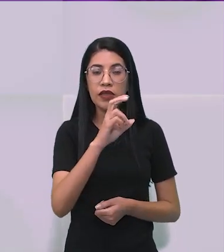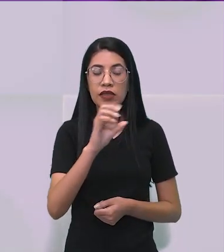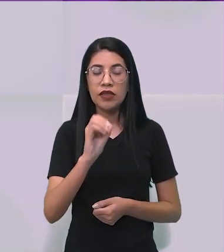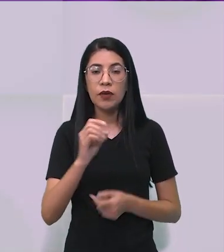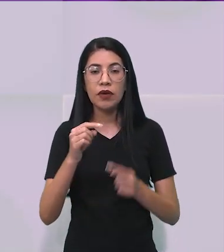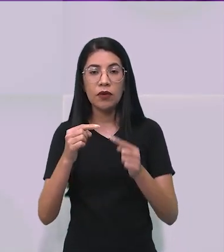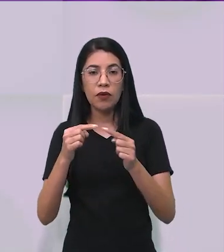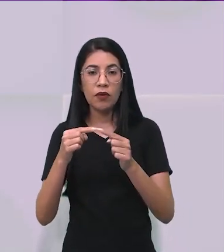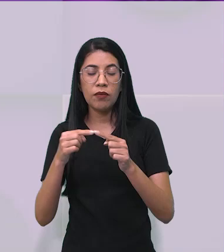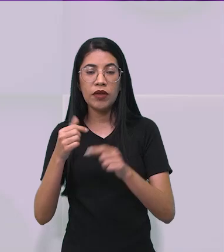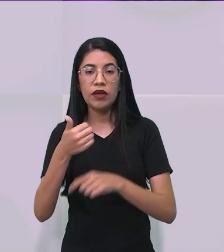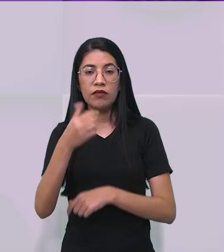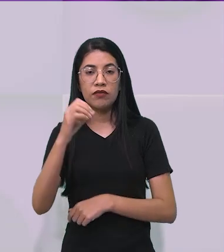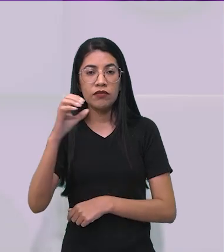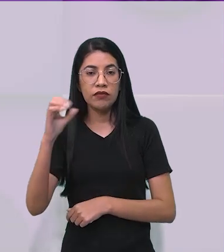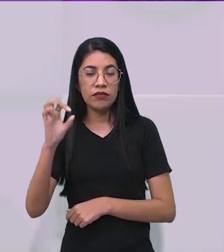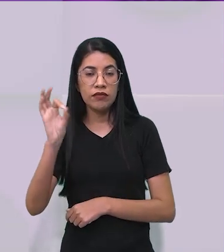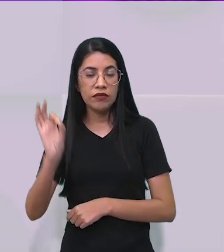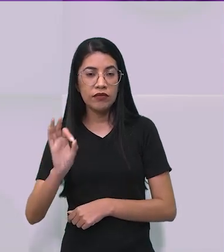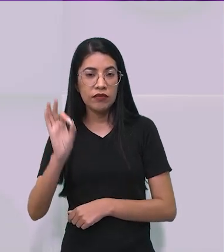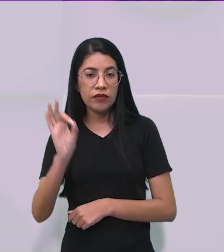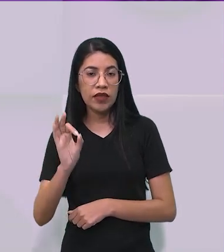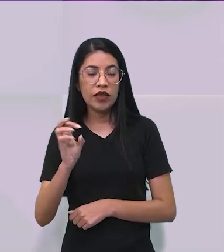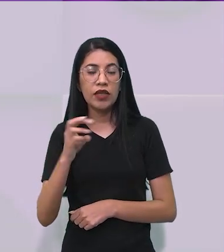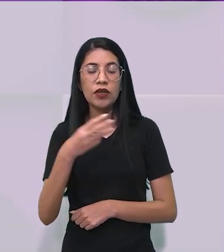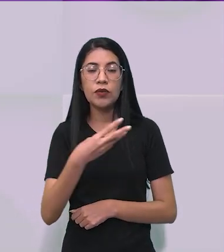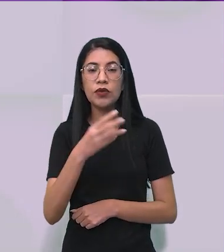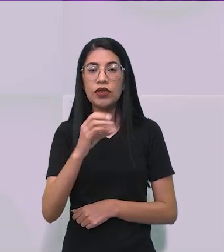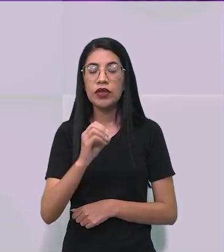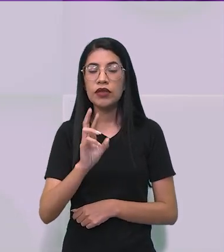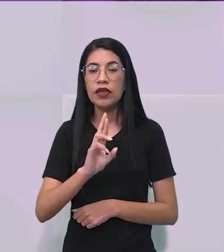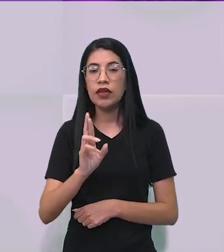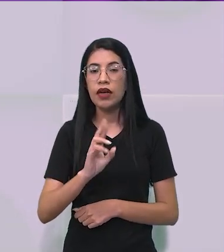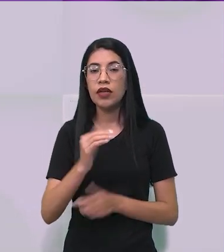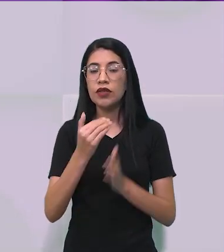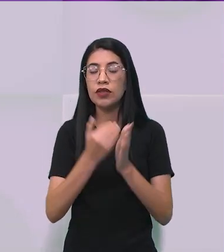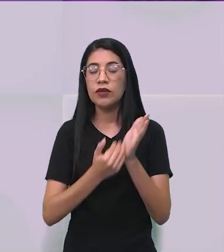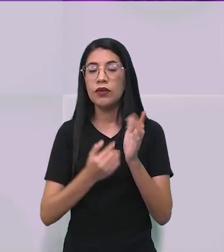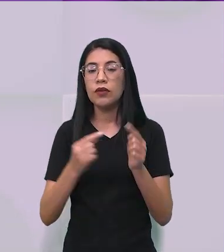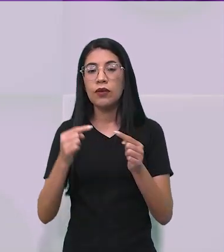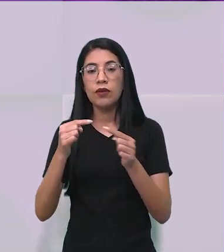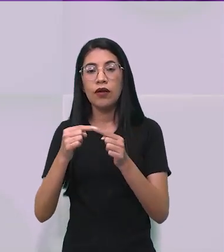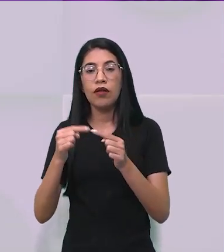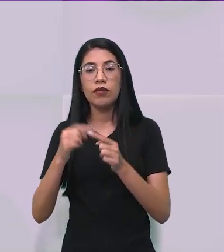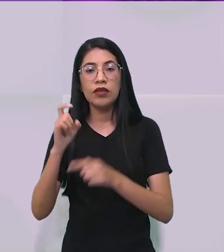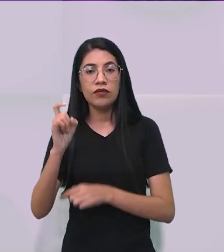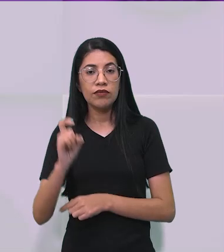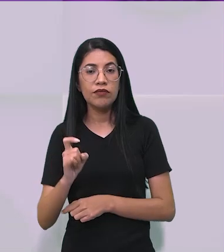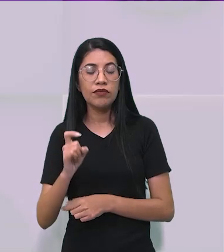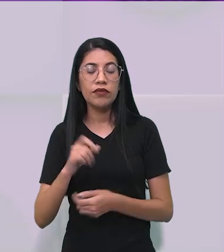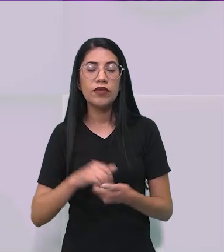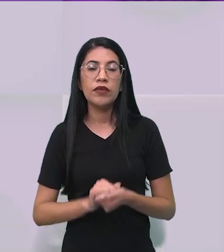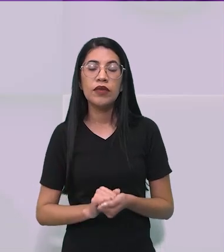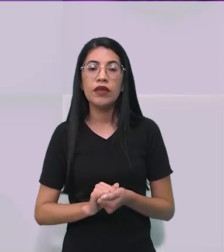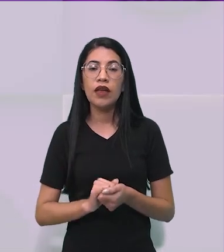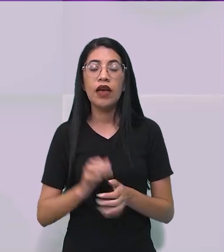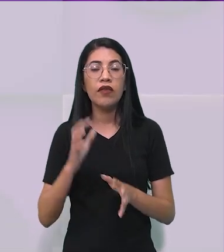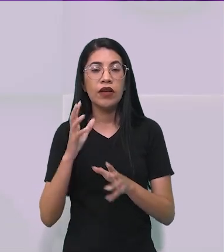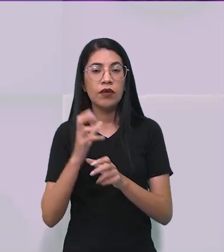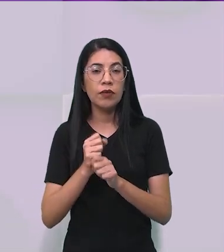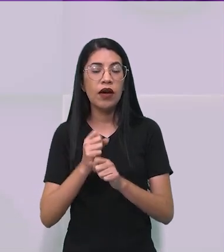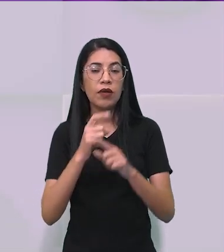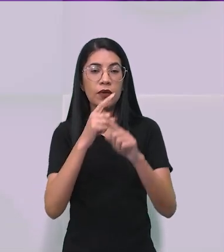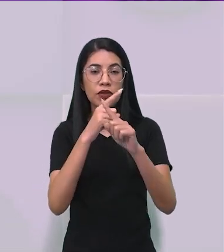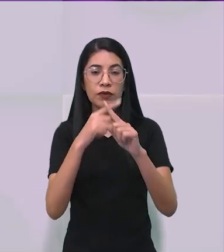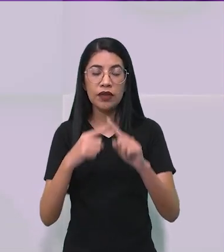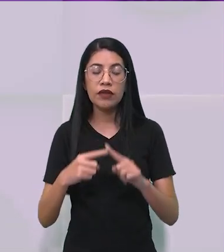100%, então os R$30 que foi desconto corresponde a quanto? A X. E aí você vai fazer a multiplicação cruzada e vai